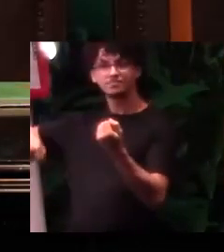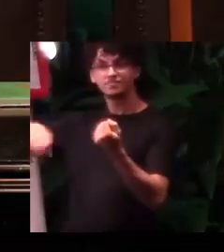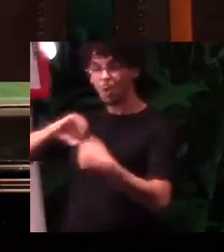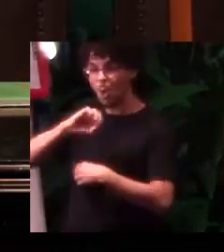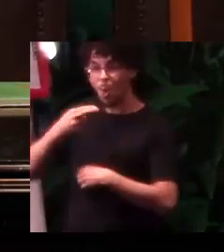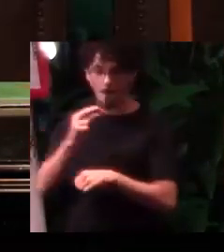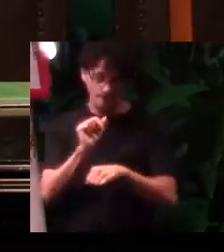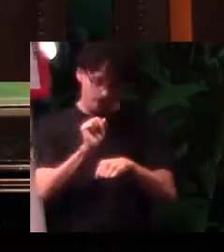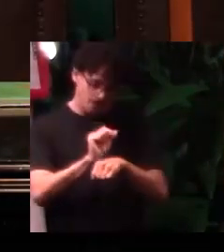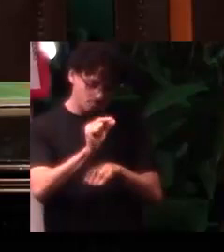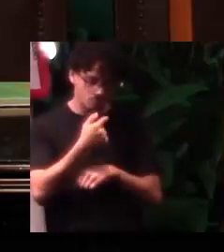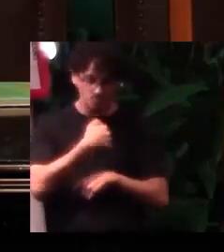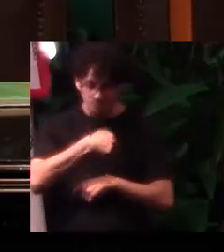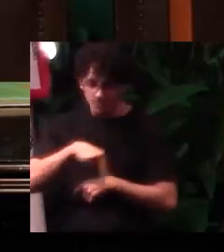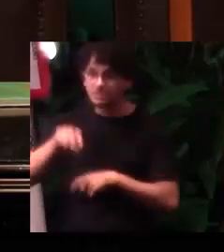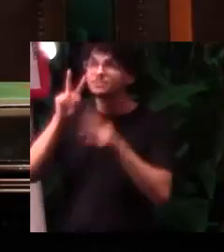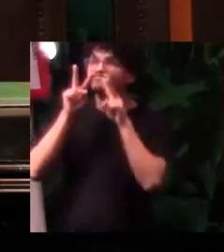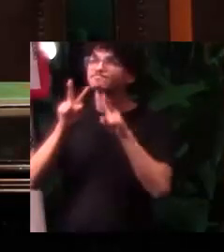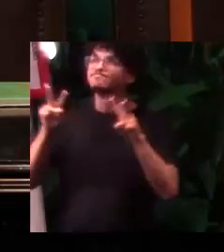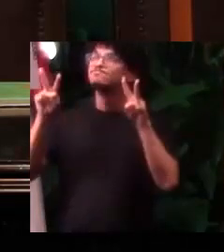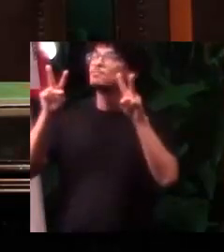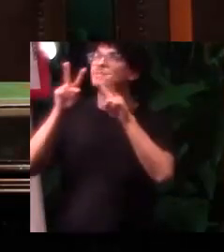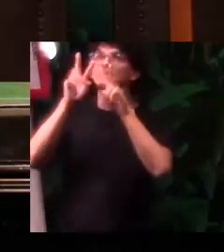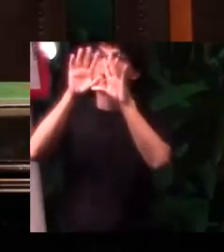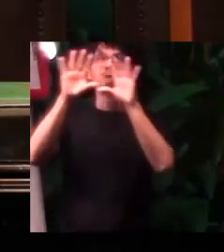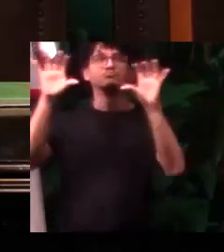céu. Então,